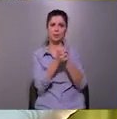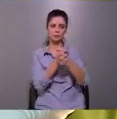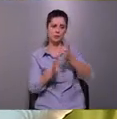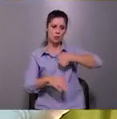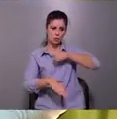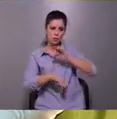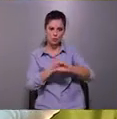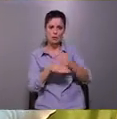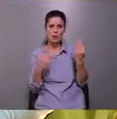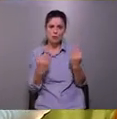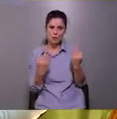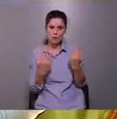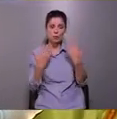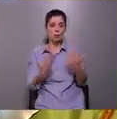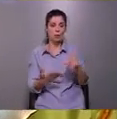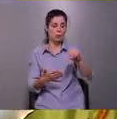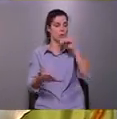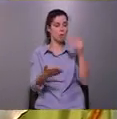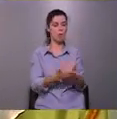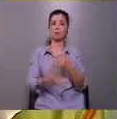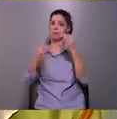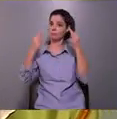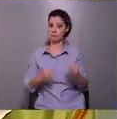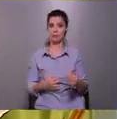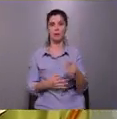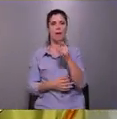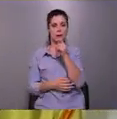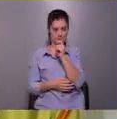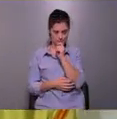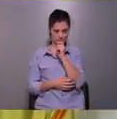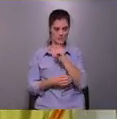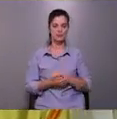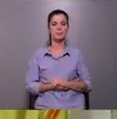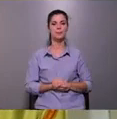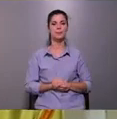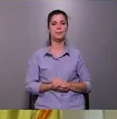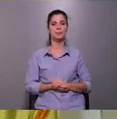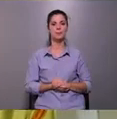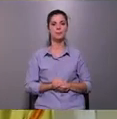pecadores, agora e na hora da nossa morte. Amém.